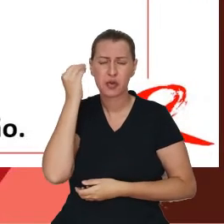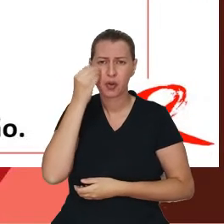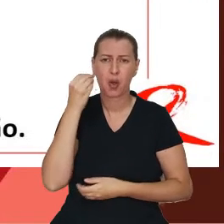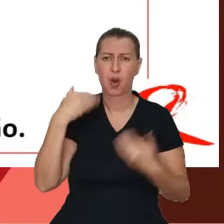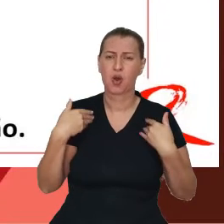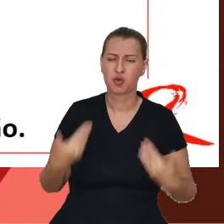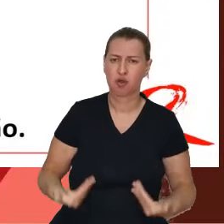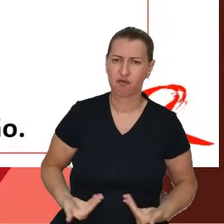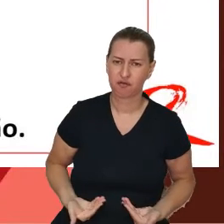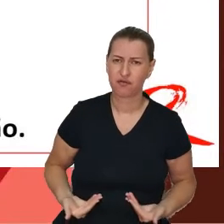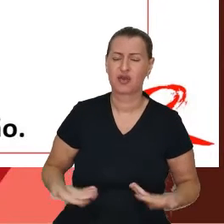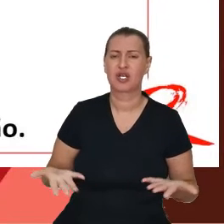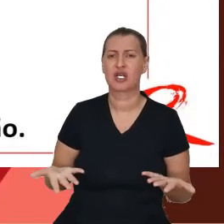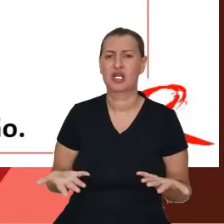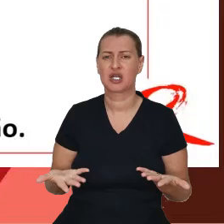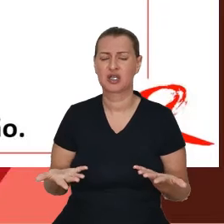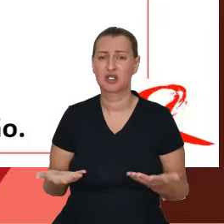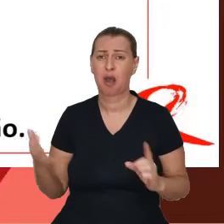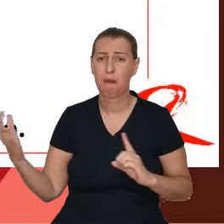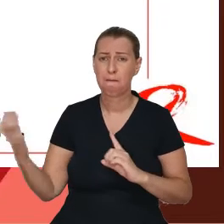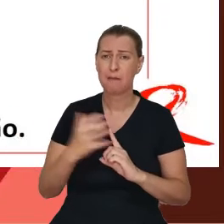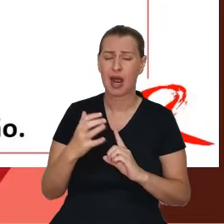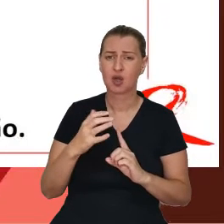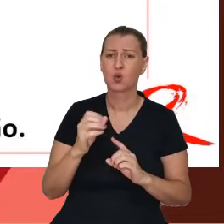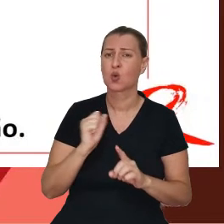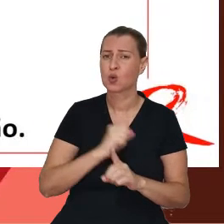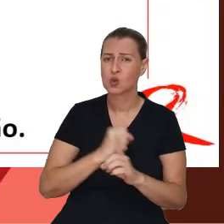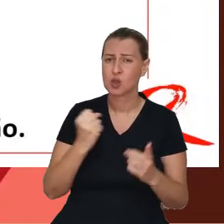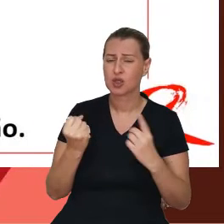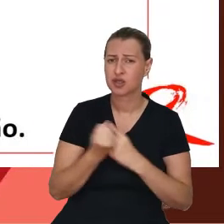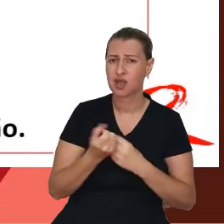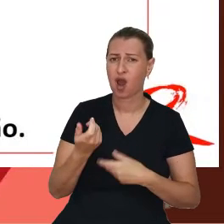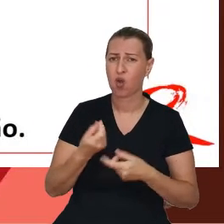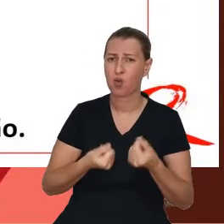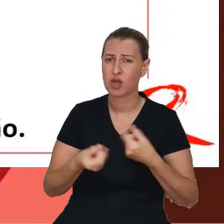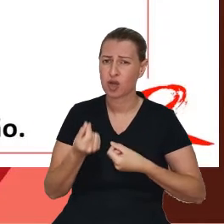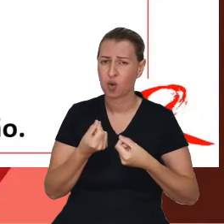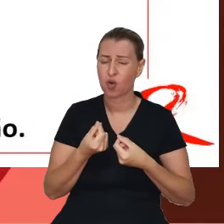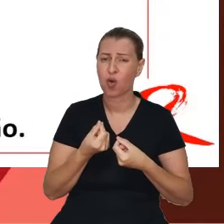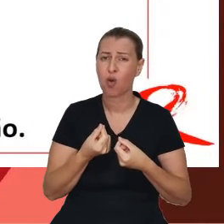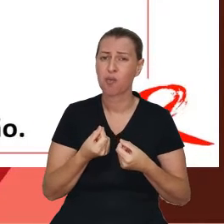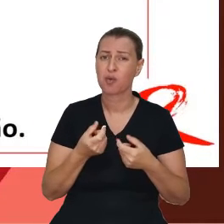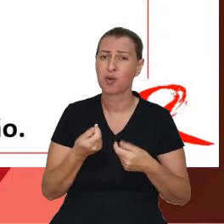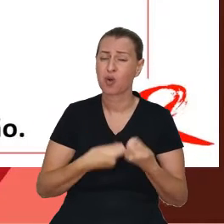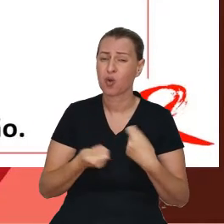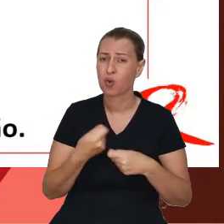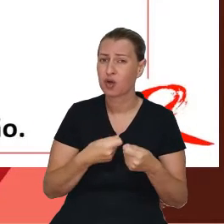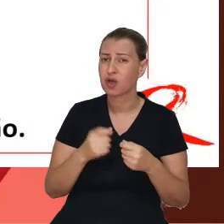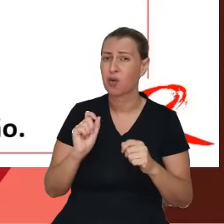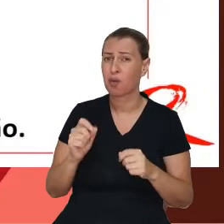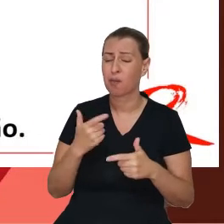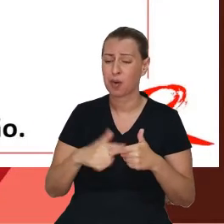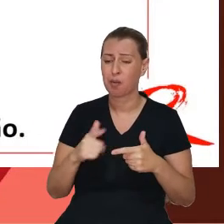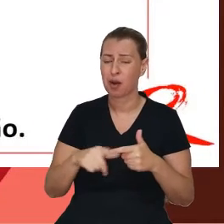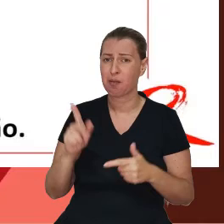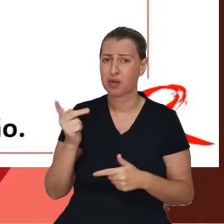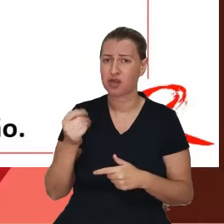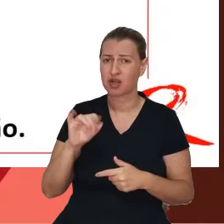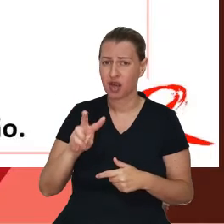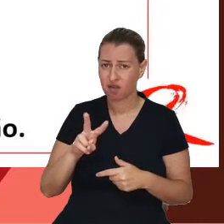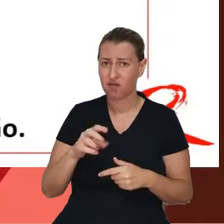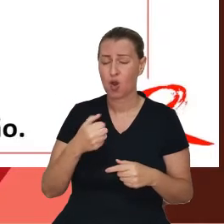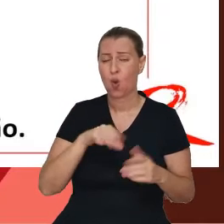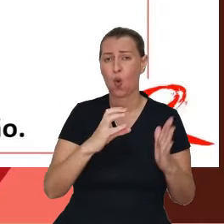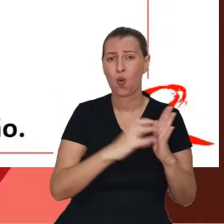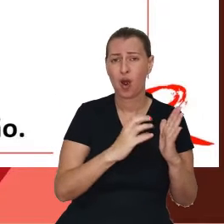psicológicas, físicas, os impactos sociais e econômicos que uma infecção por HIV, uma doença de AIDS